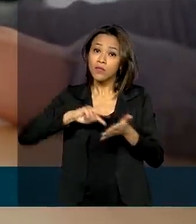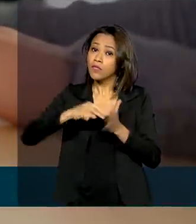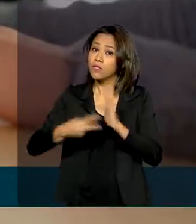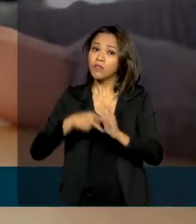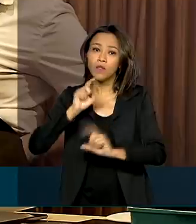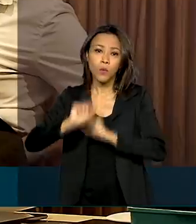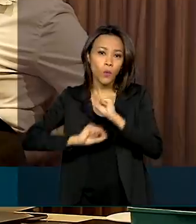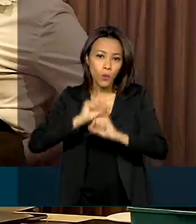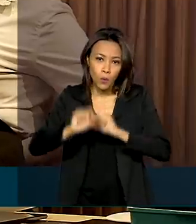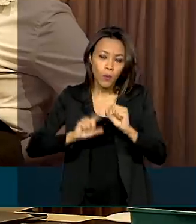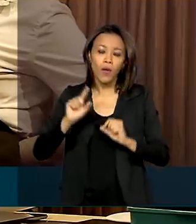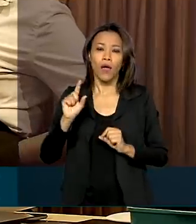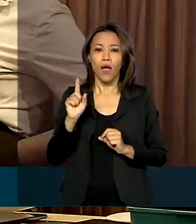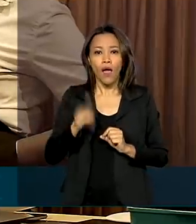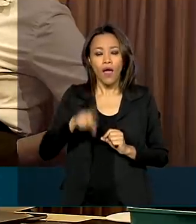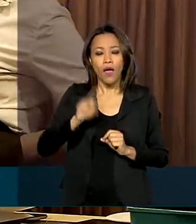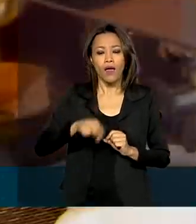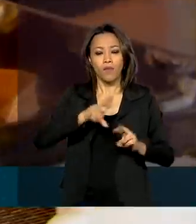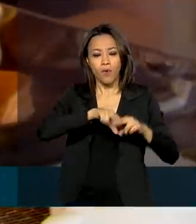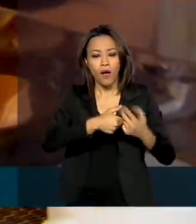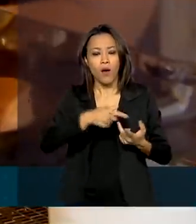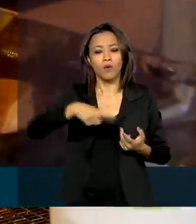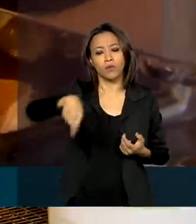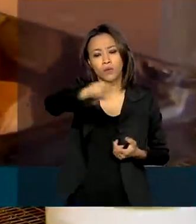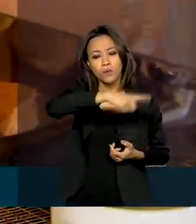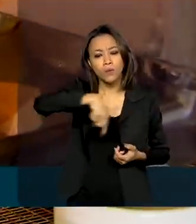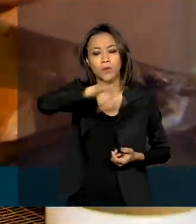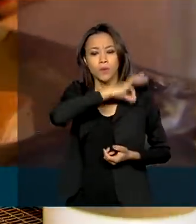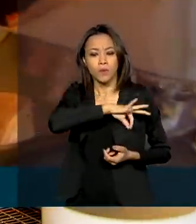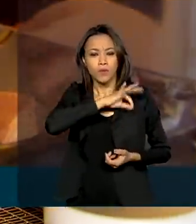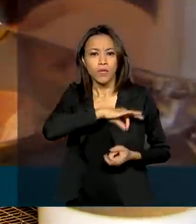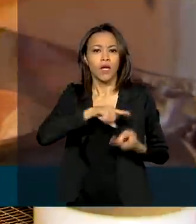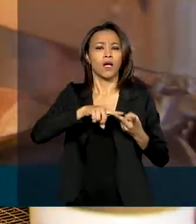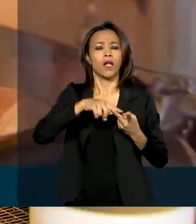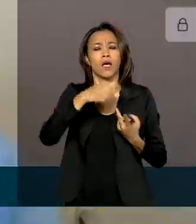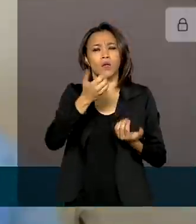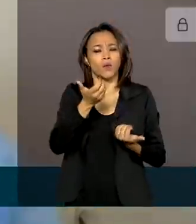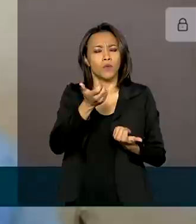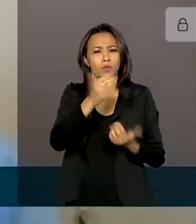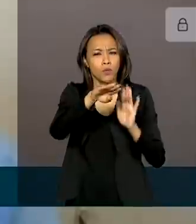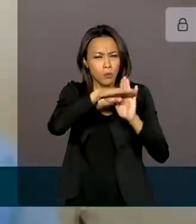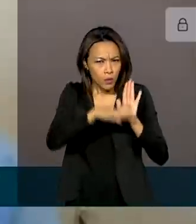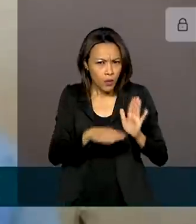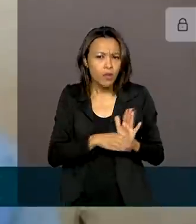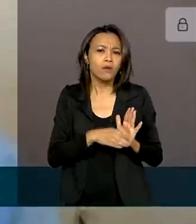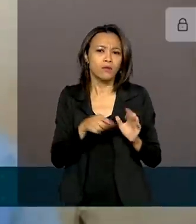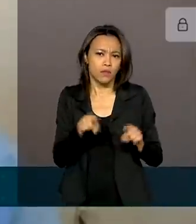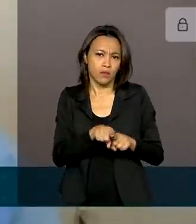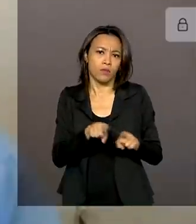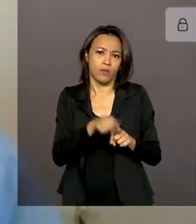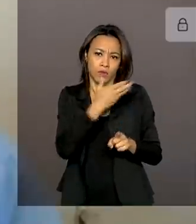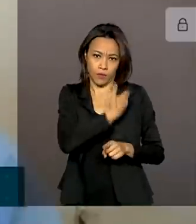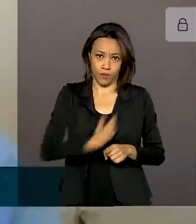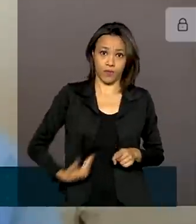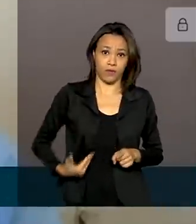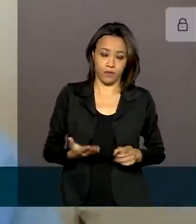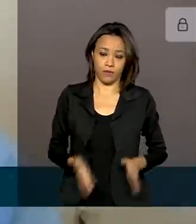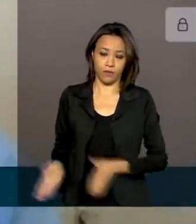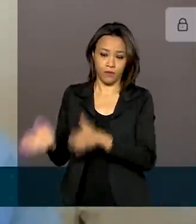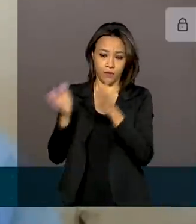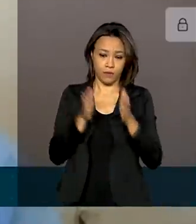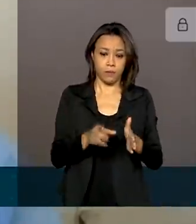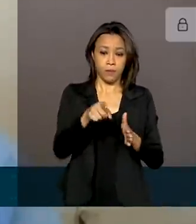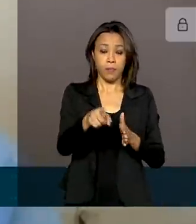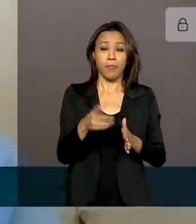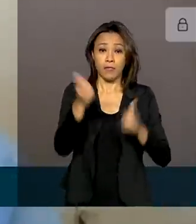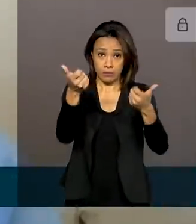ligado à recomposição da renda a partir dos programas do governo. A economia brasileira está relativamente